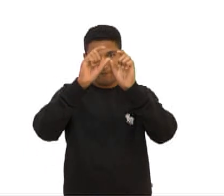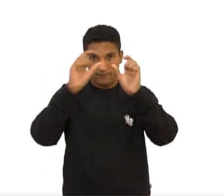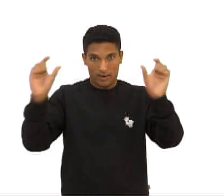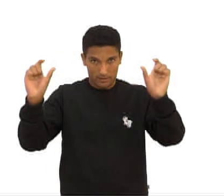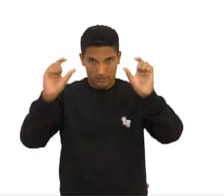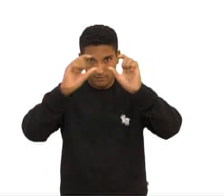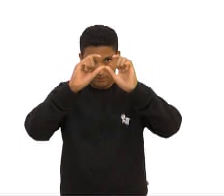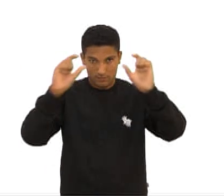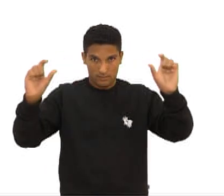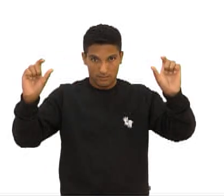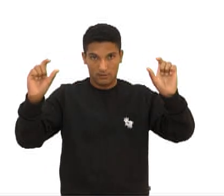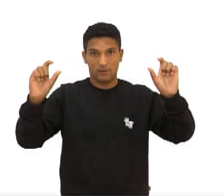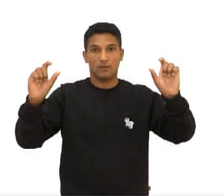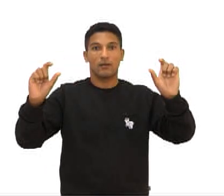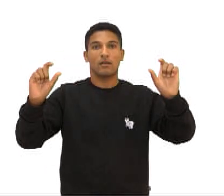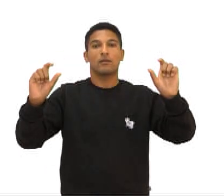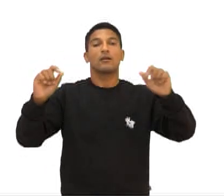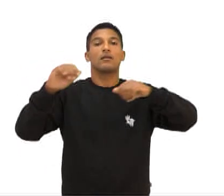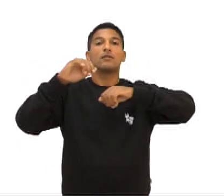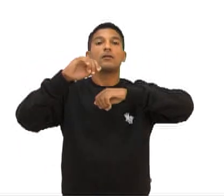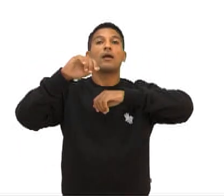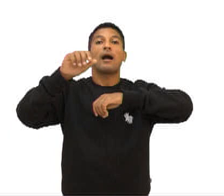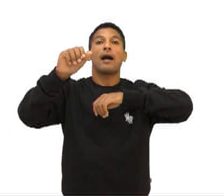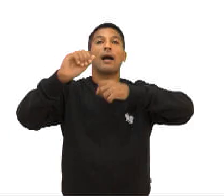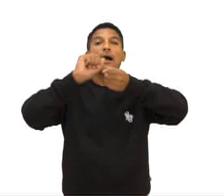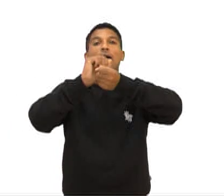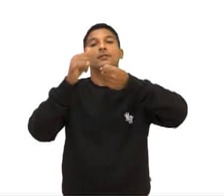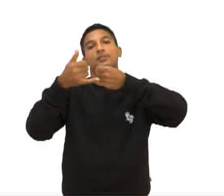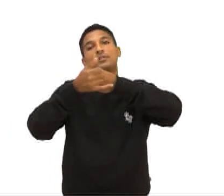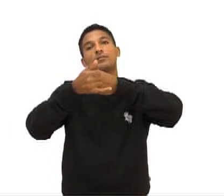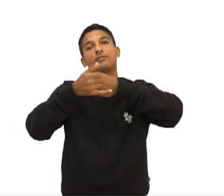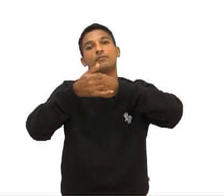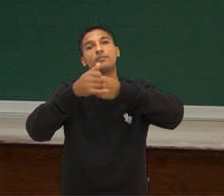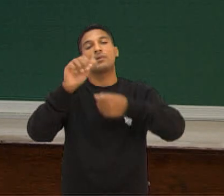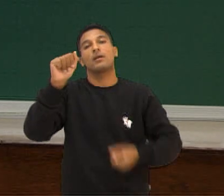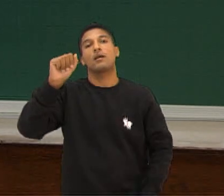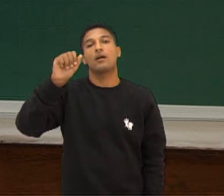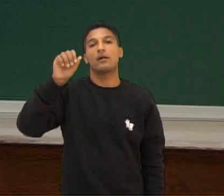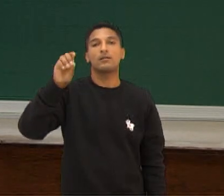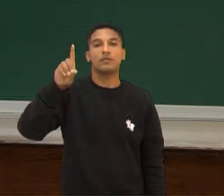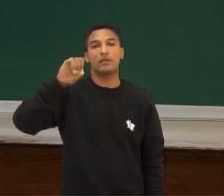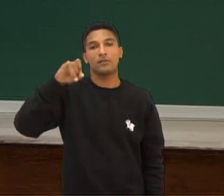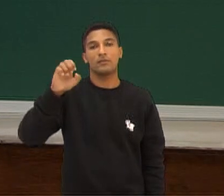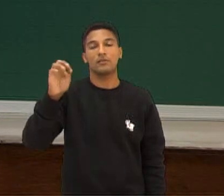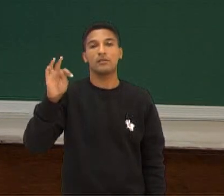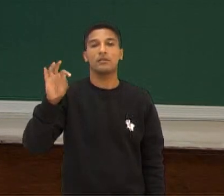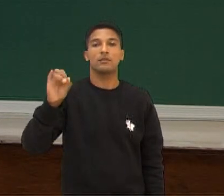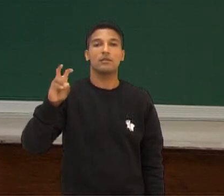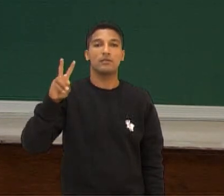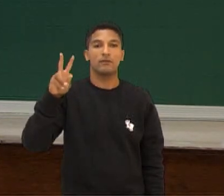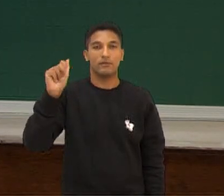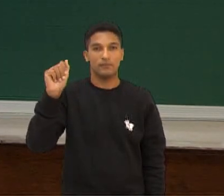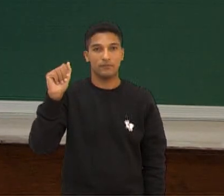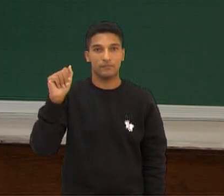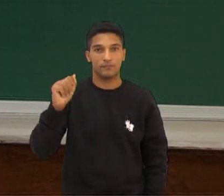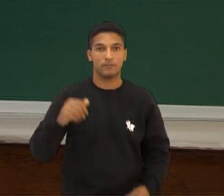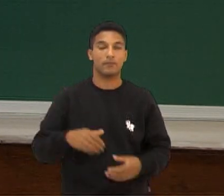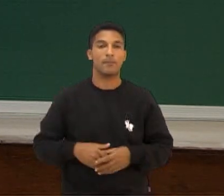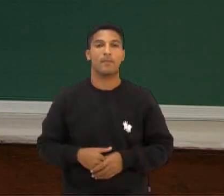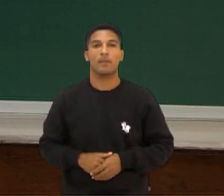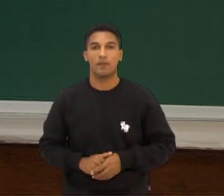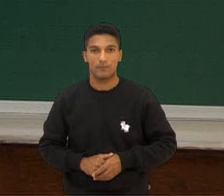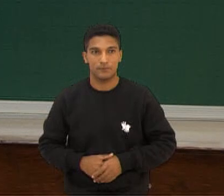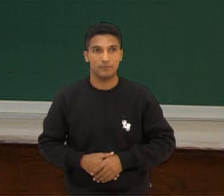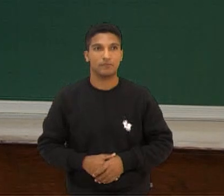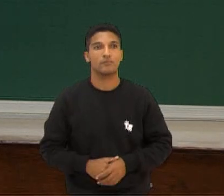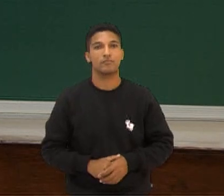de adjetivo. Claro, né, gente? Se a substantiva exerce a função ali de substantivo,